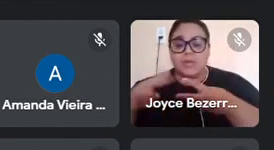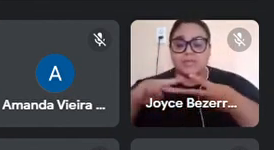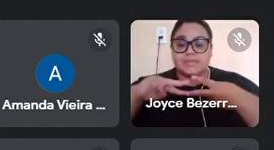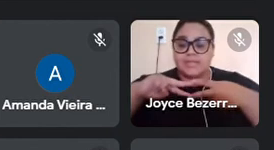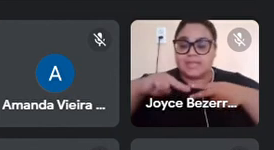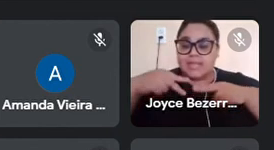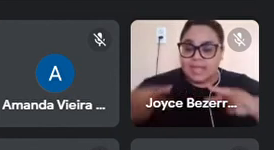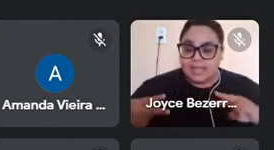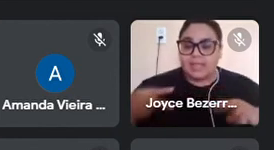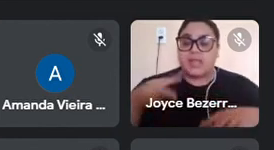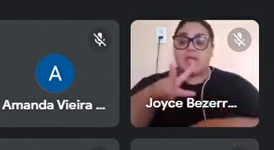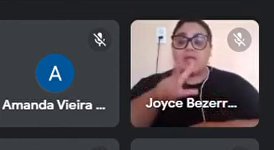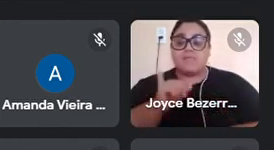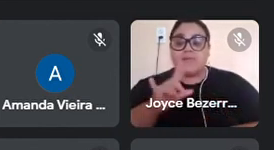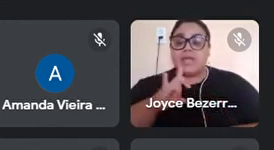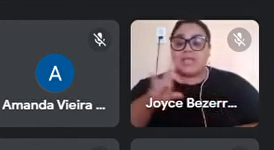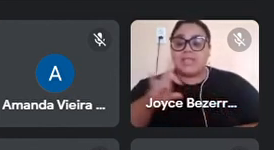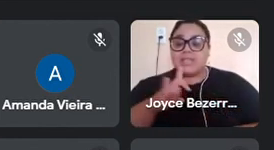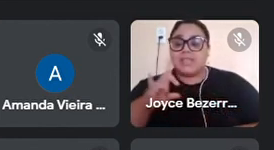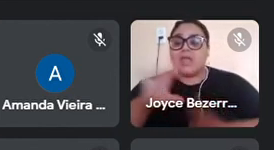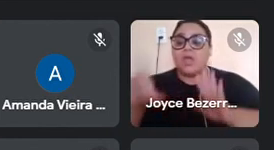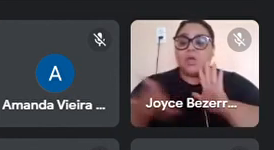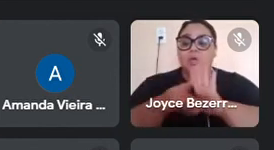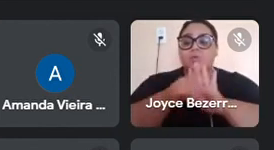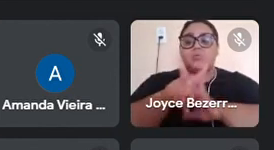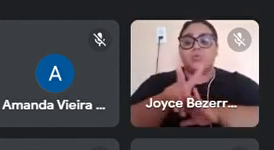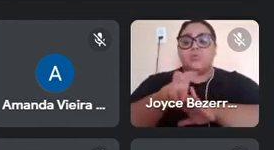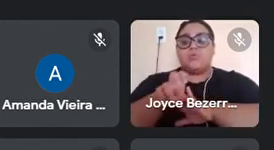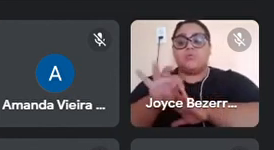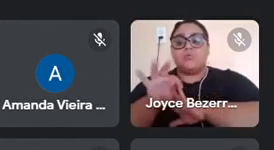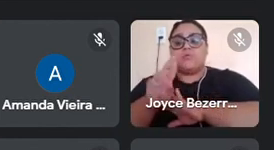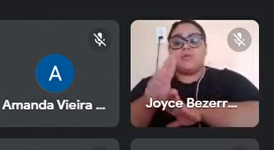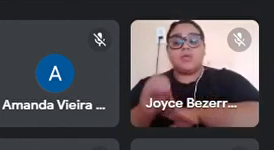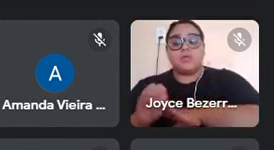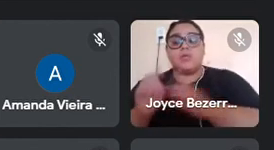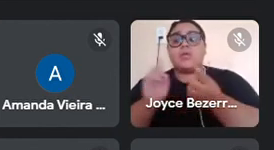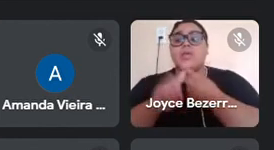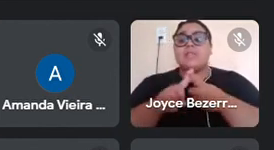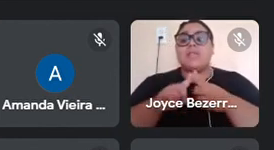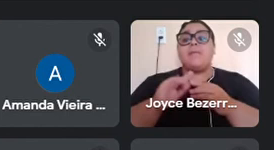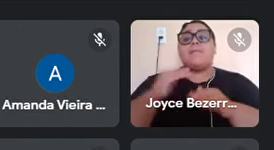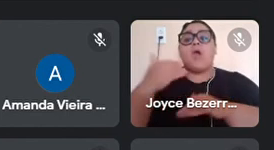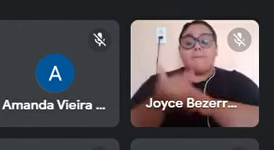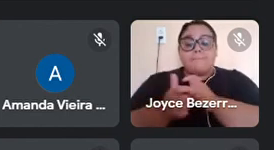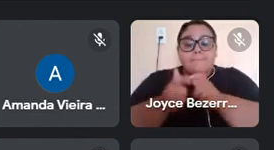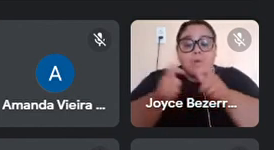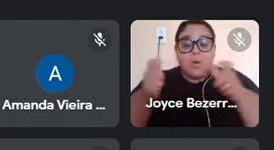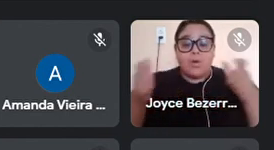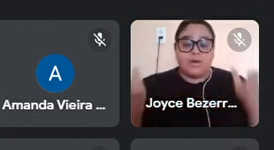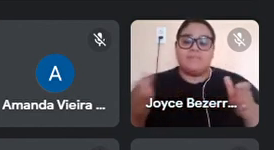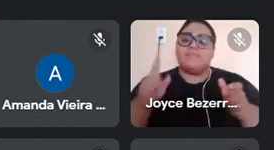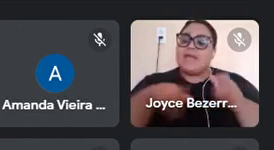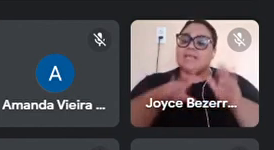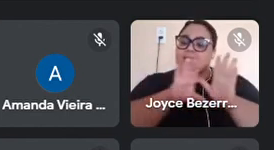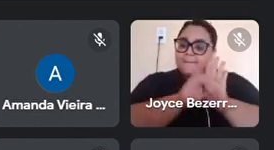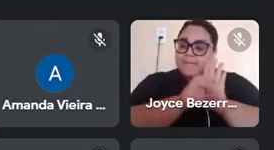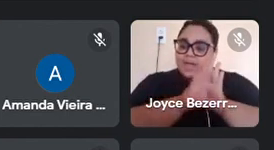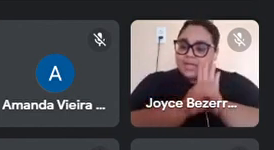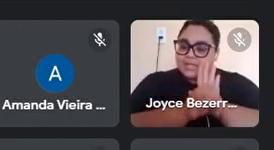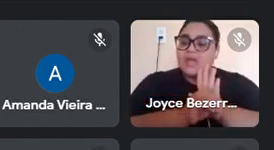que vai ser inserida no vetor. Quando tiver aqui na bactéria e houver a proliferação, essa bactéria vai aí